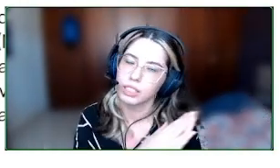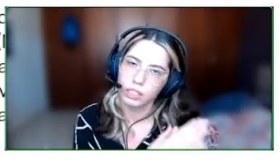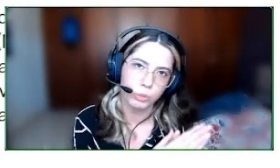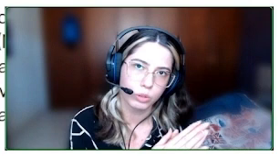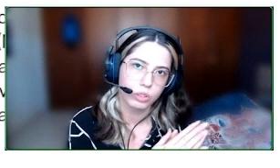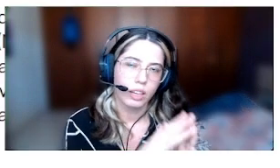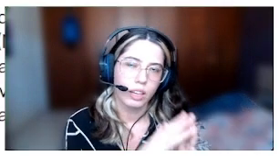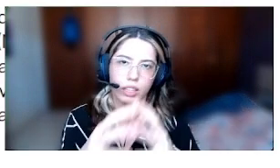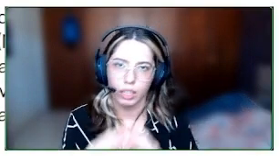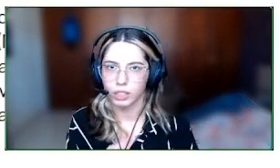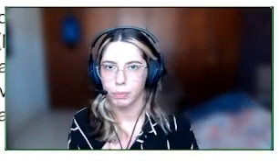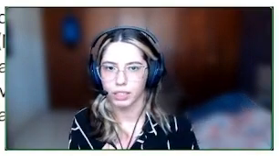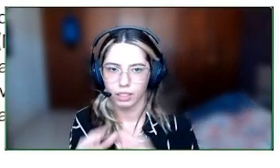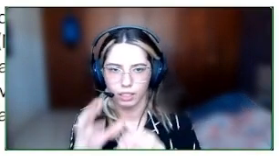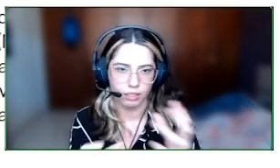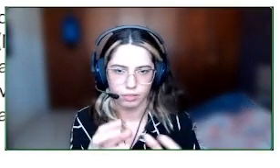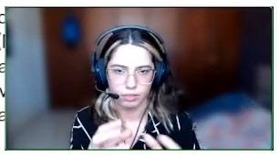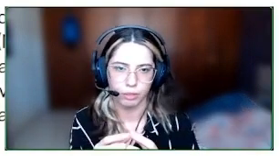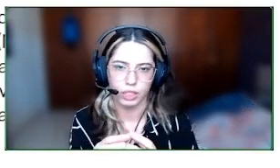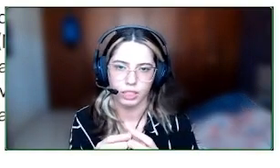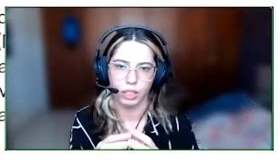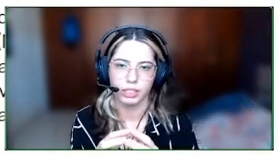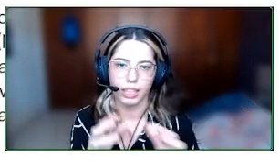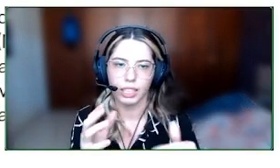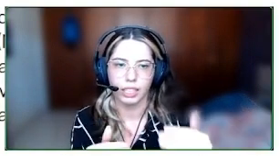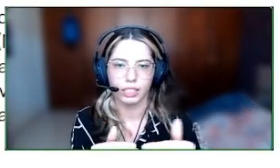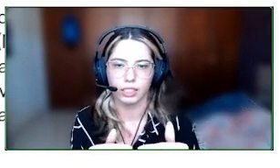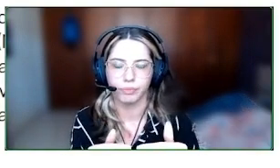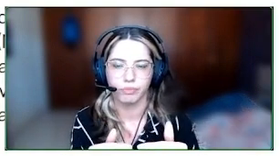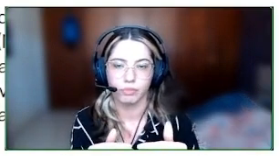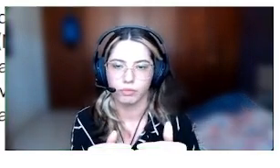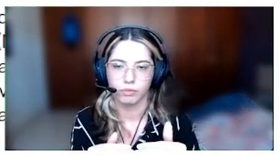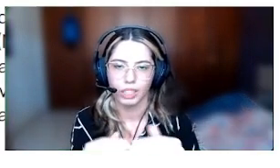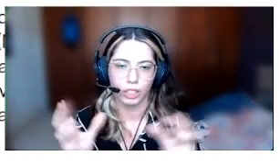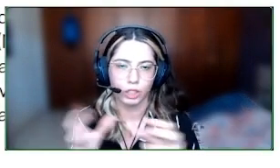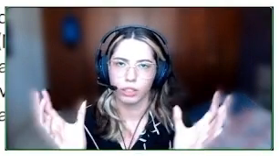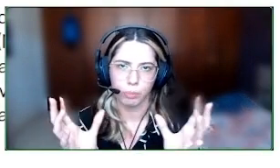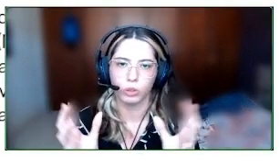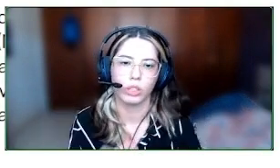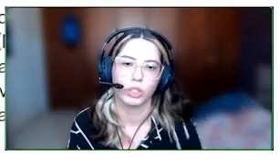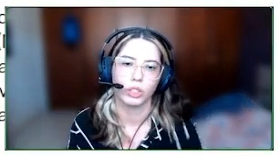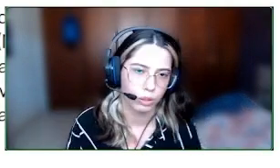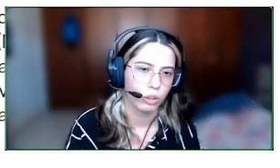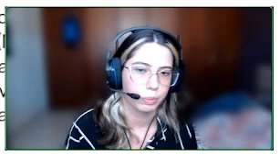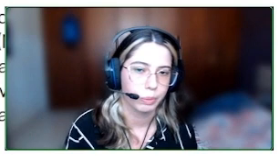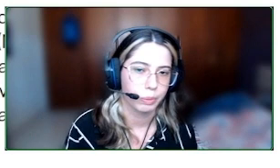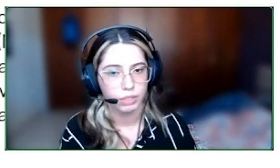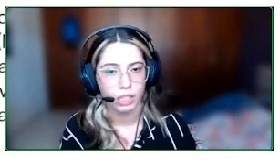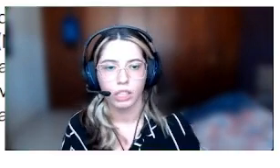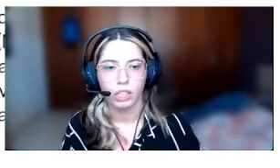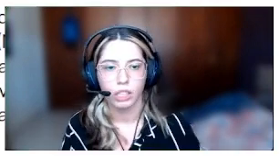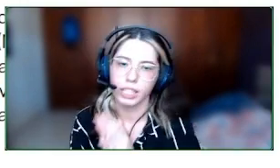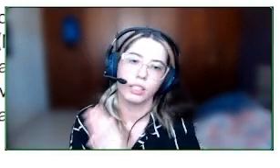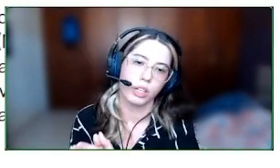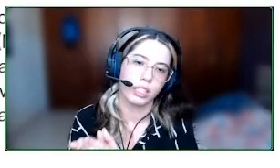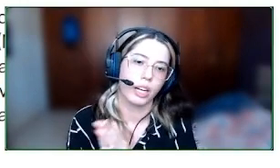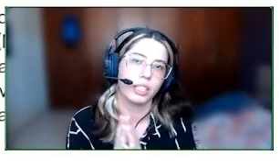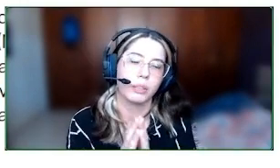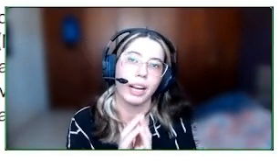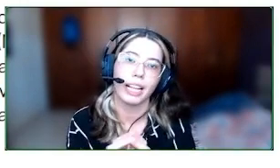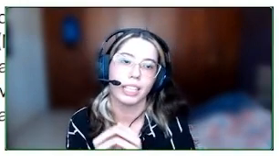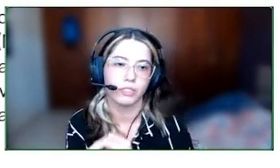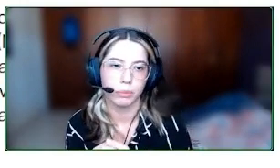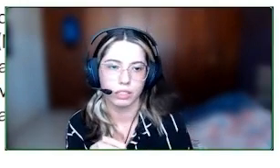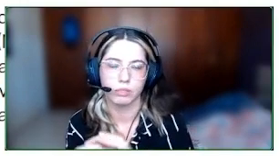por durante 5 minutos. Depois dessa força axial prensada, ali, né, deixou em repouso durante 48 horas para cura. Em seguida, solicitaram a